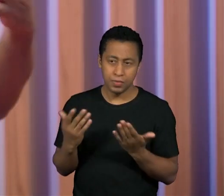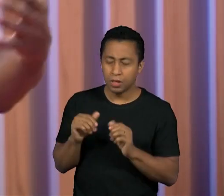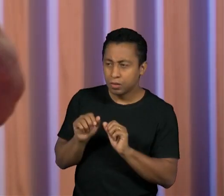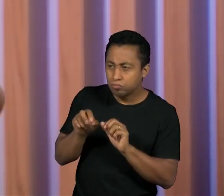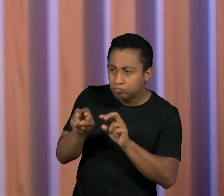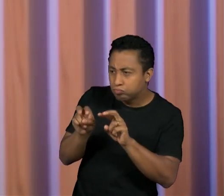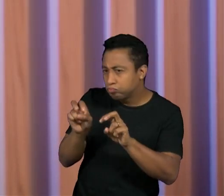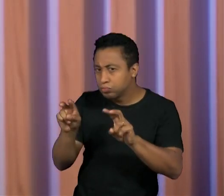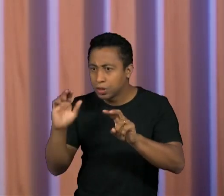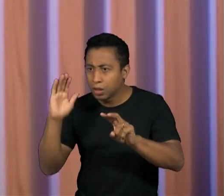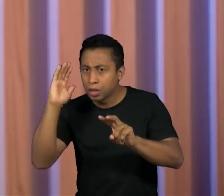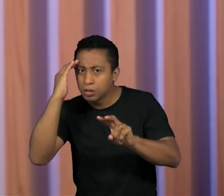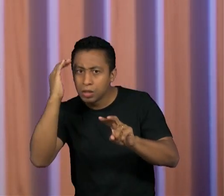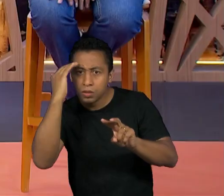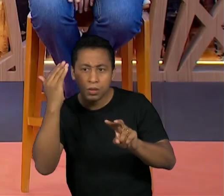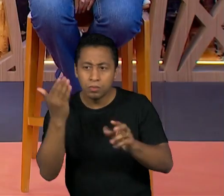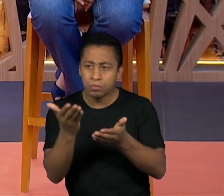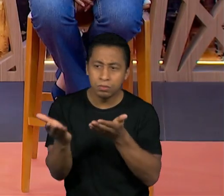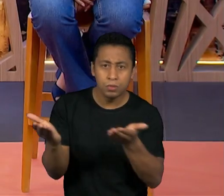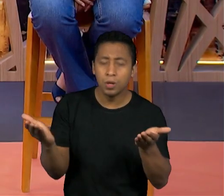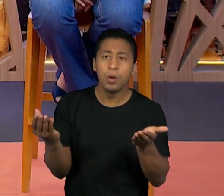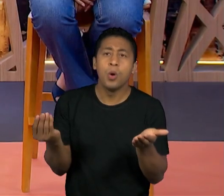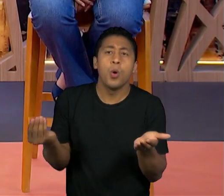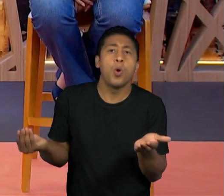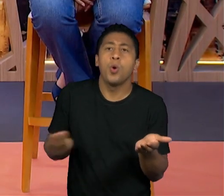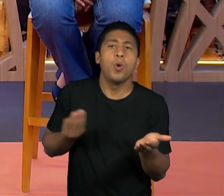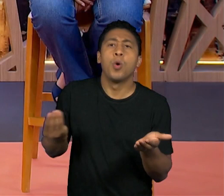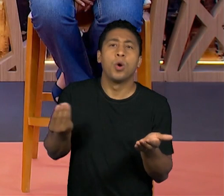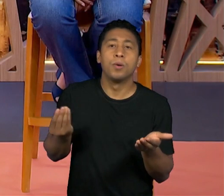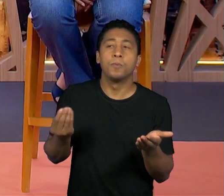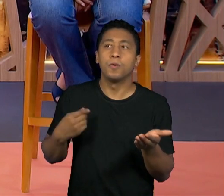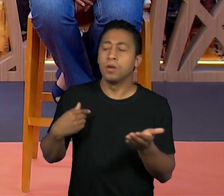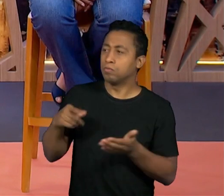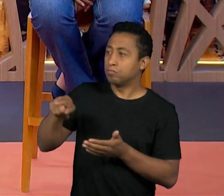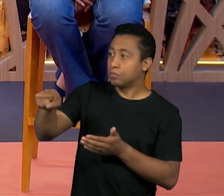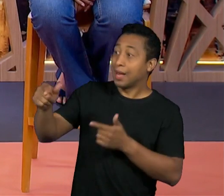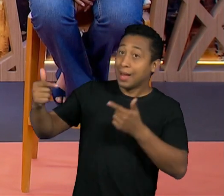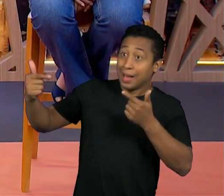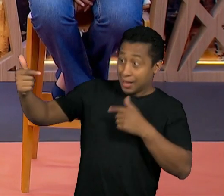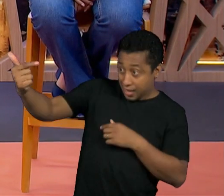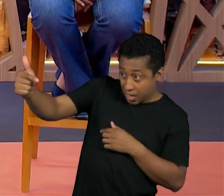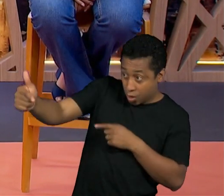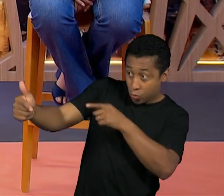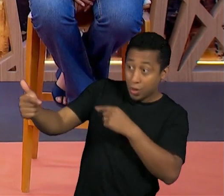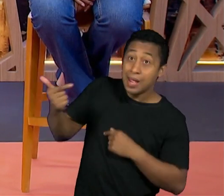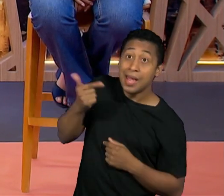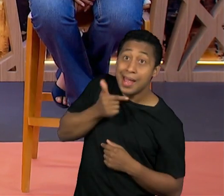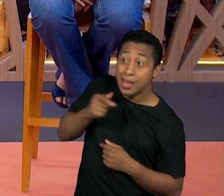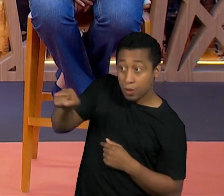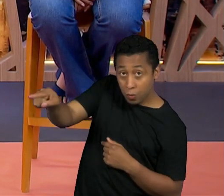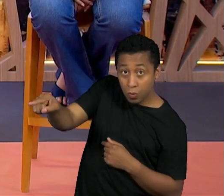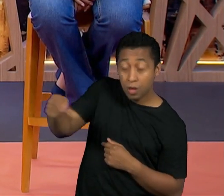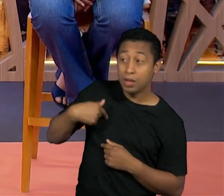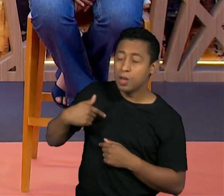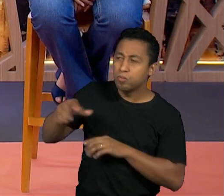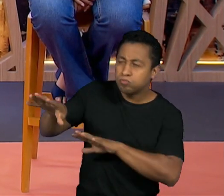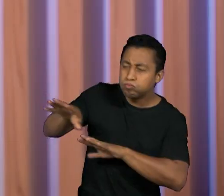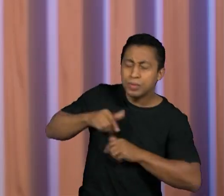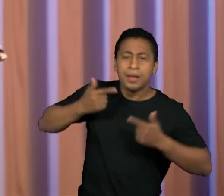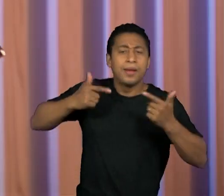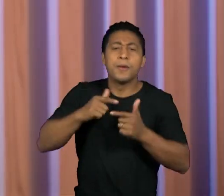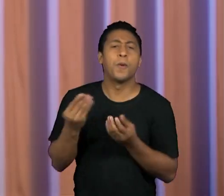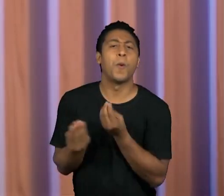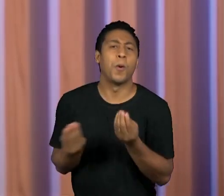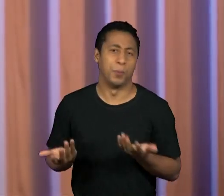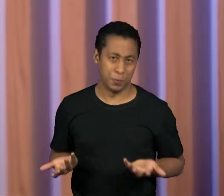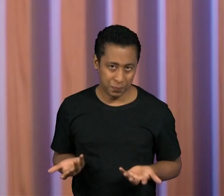entendimentos e percepções de como alcançar o riso da outra pessoa. E aí, assim, se estuda muito, que a gente pensa que as